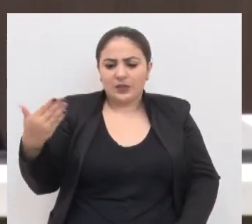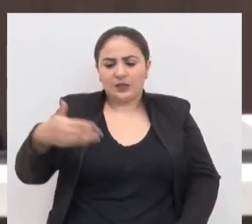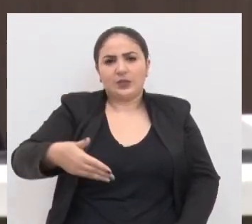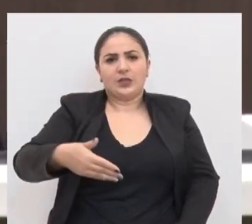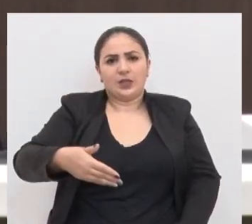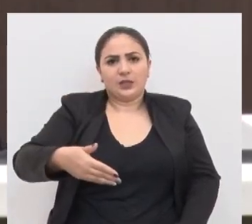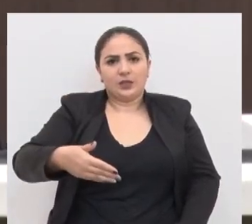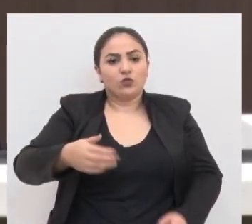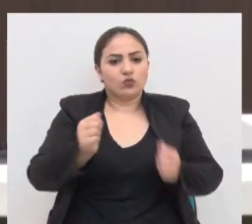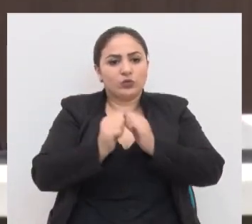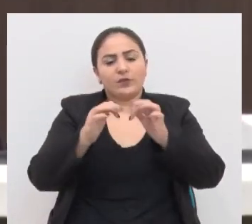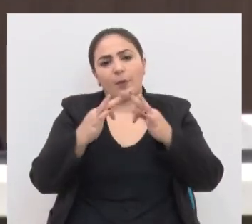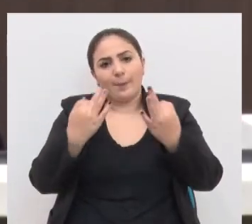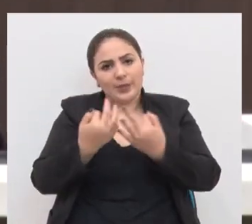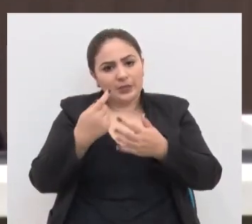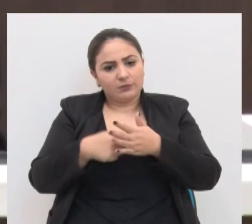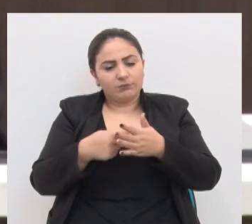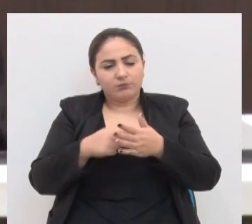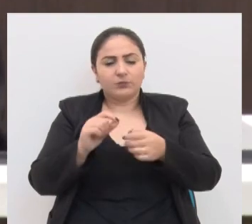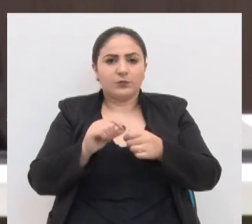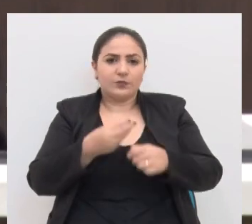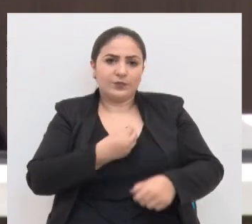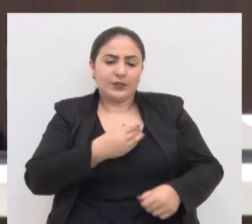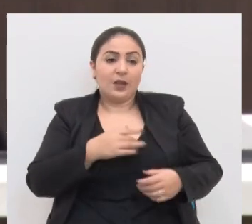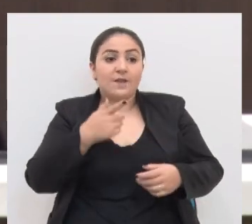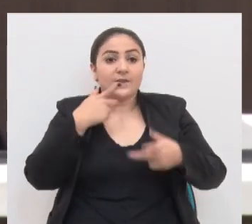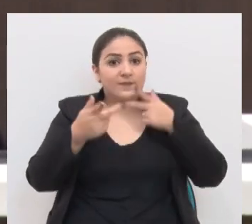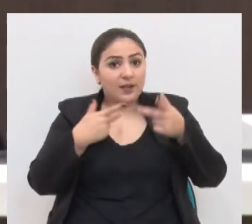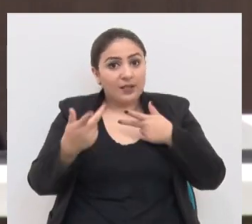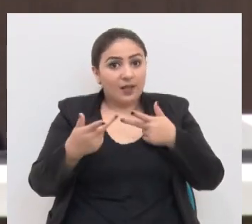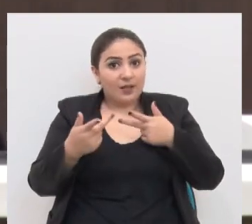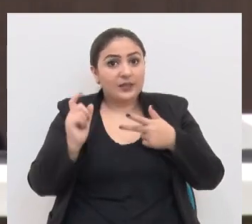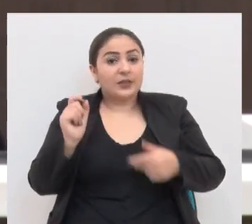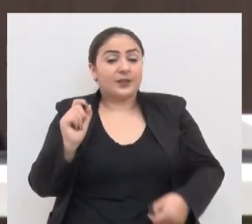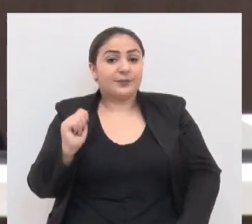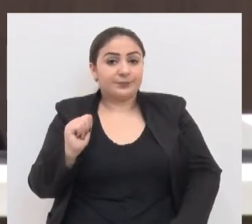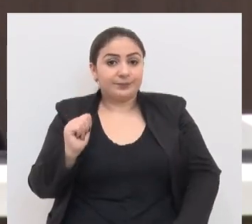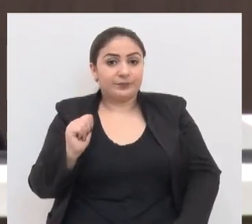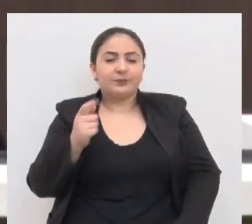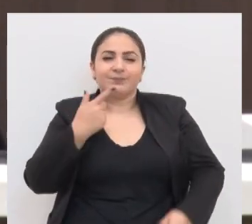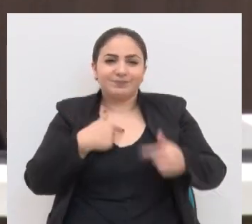lutar, fazer minha vida aqui com a minha família. E dizer que